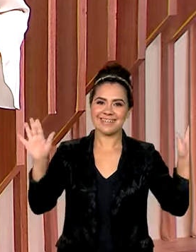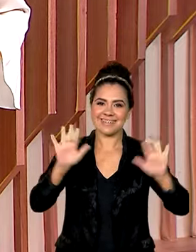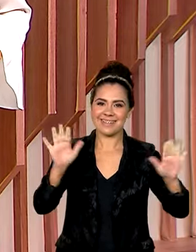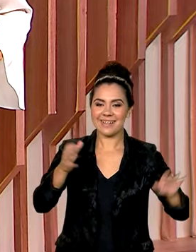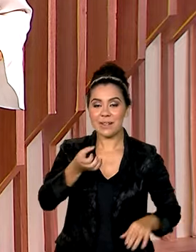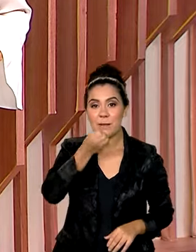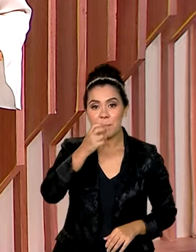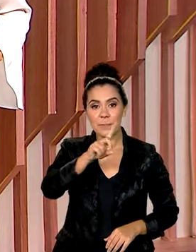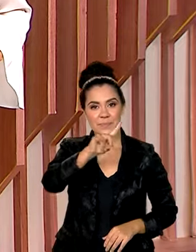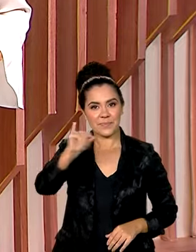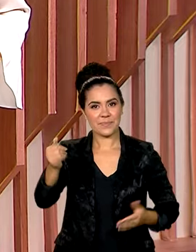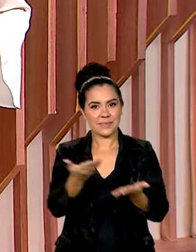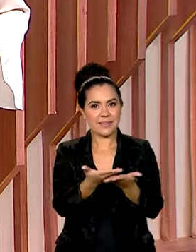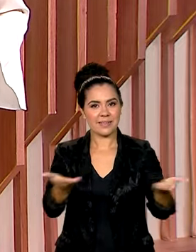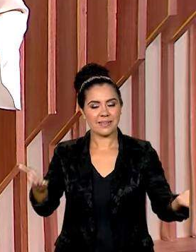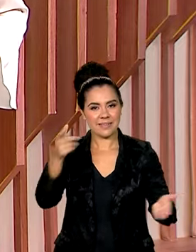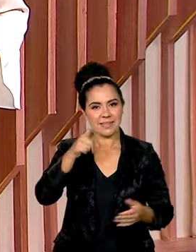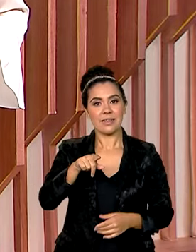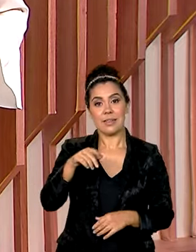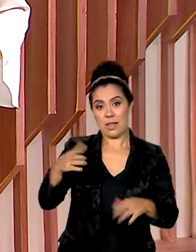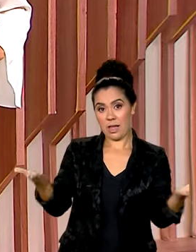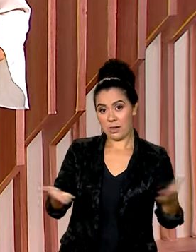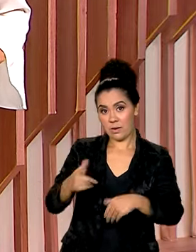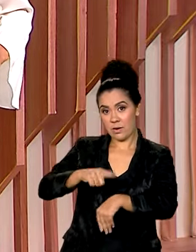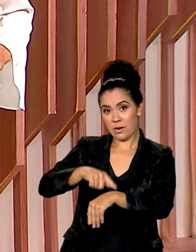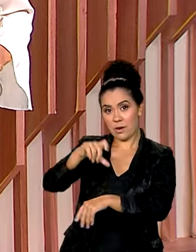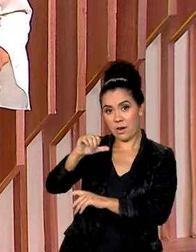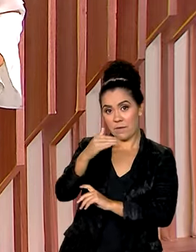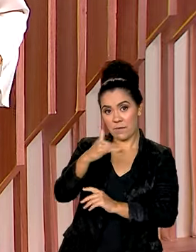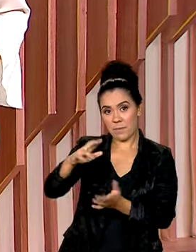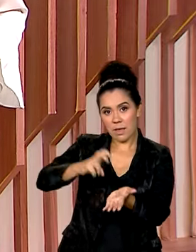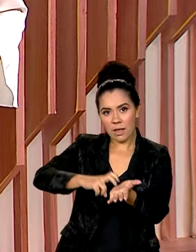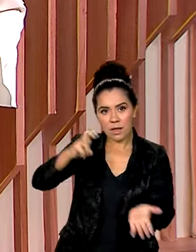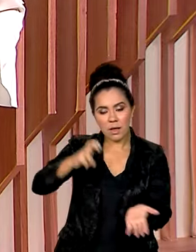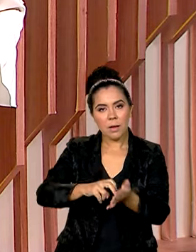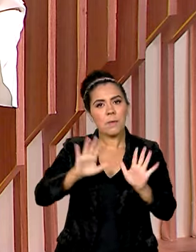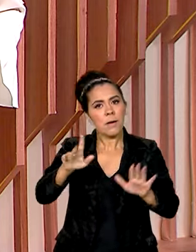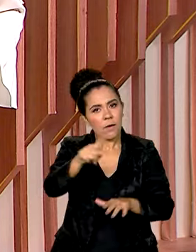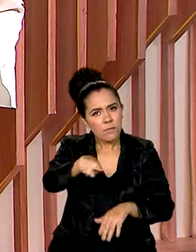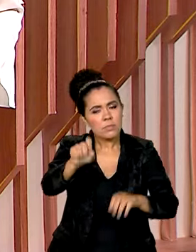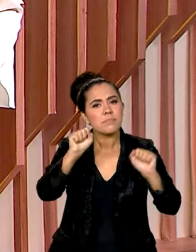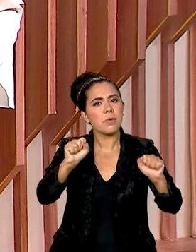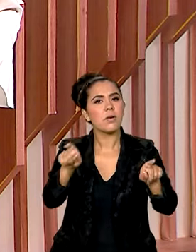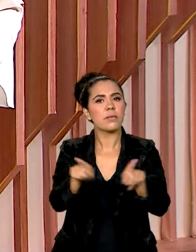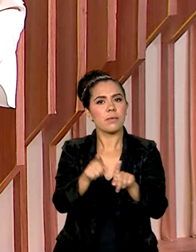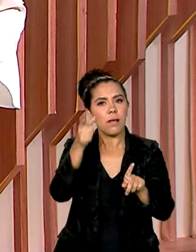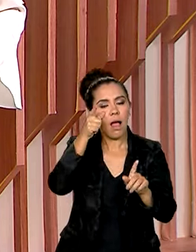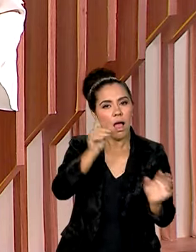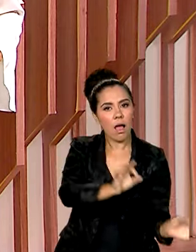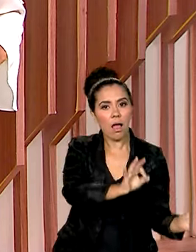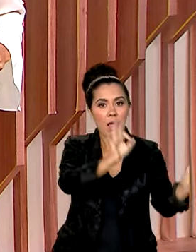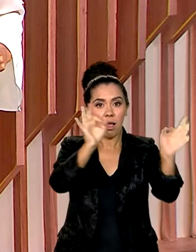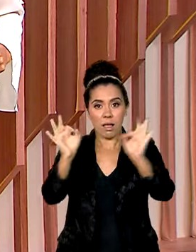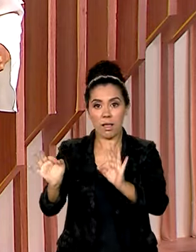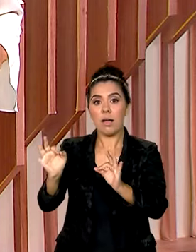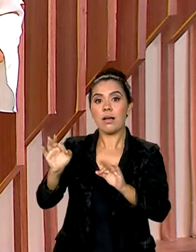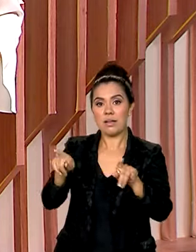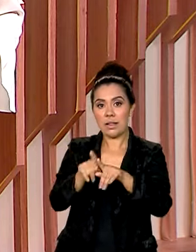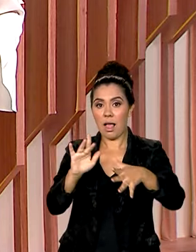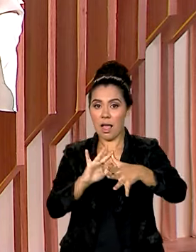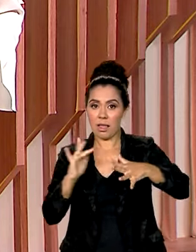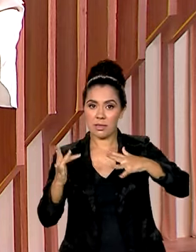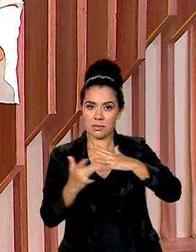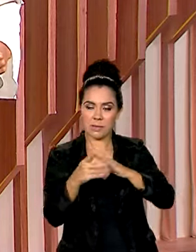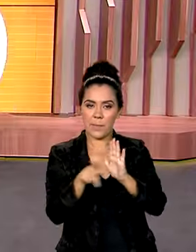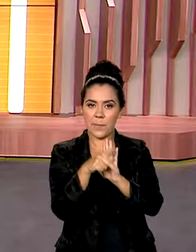Bom dia para você, são 9:30 da manhã e lembrando que você pode nos acompanhar também ao vivo pelas redes sociais do canal